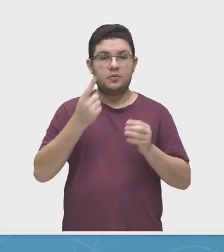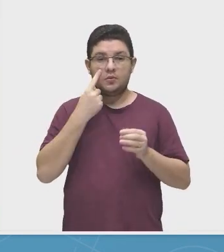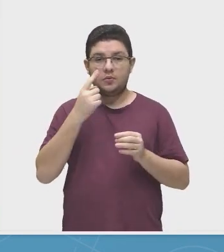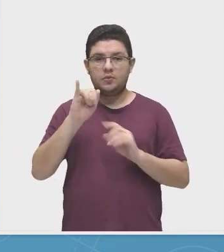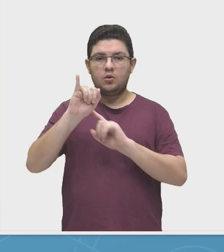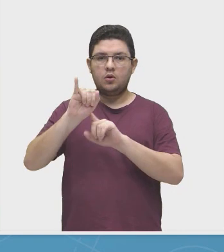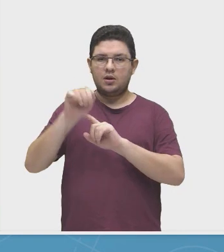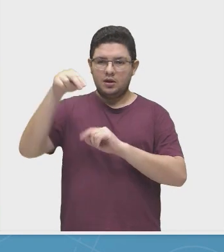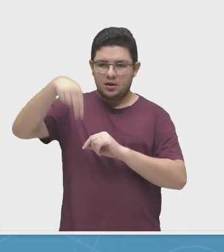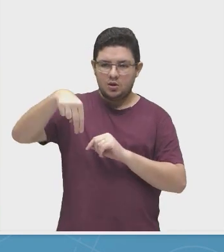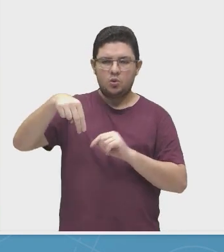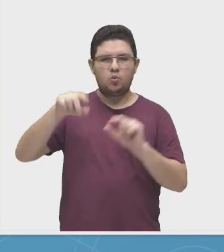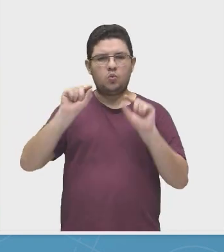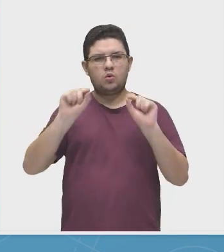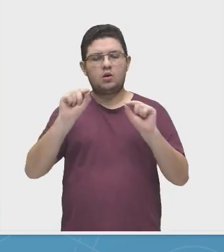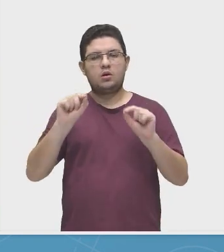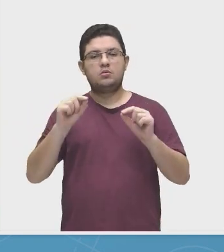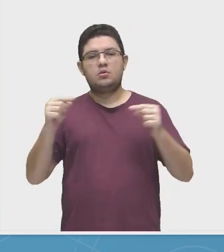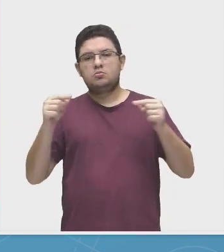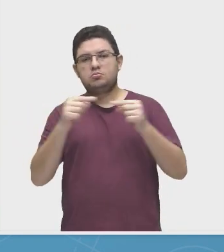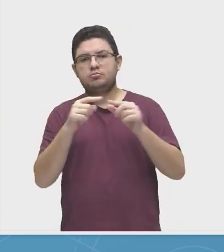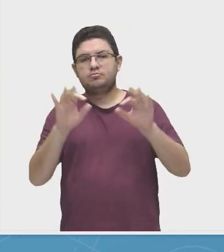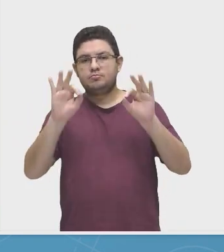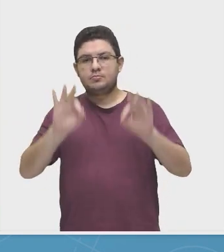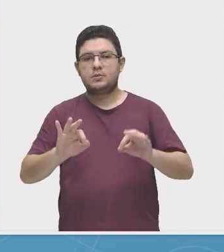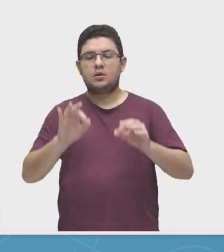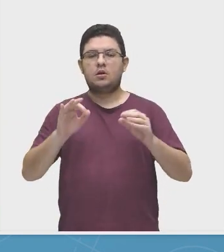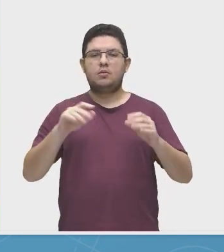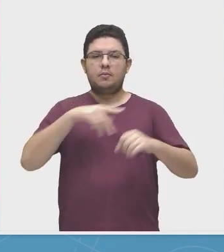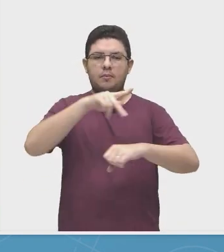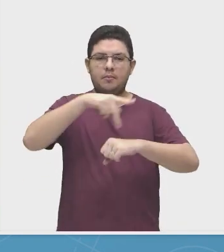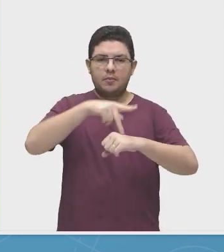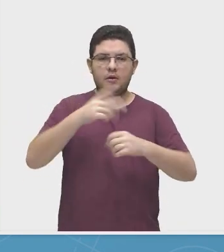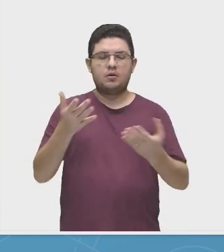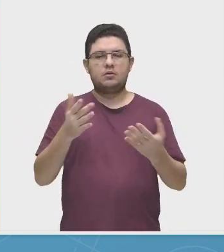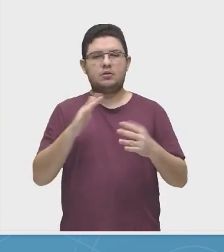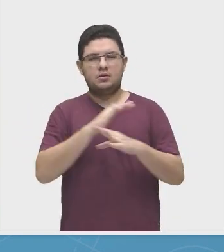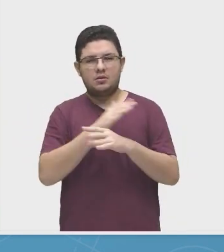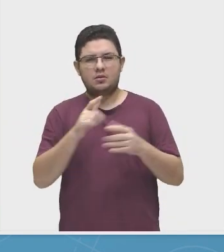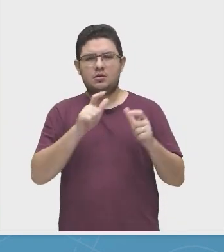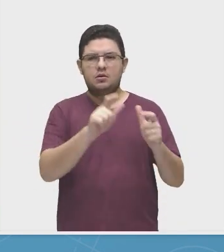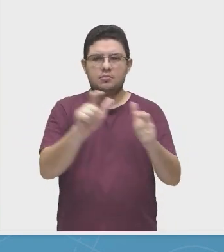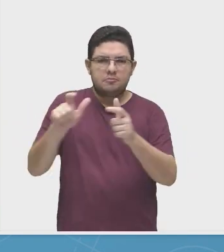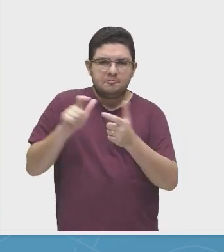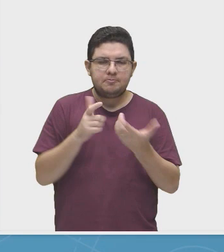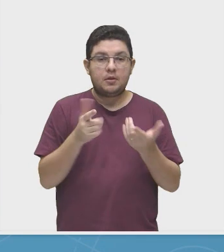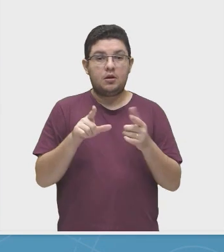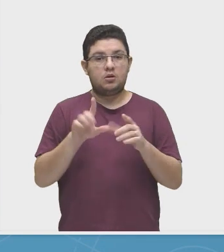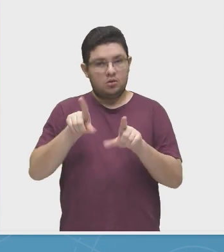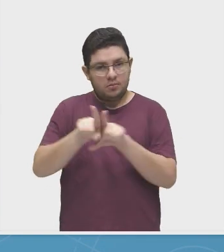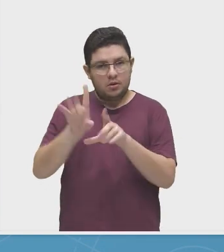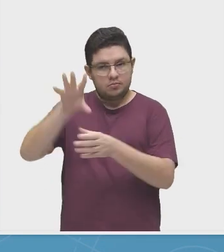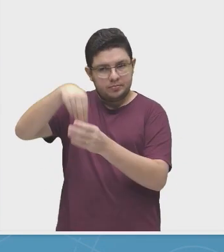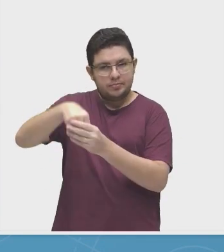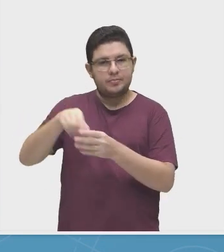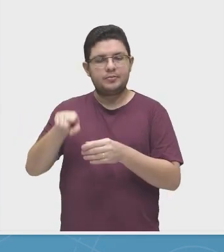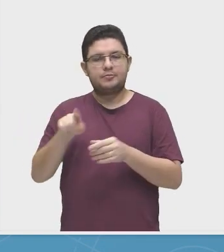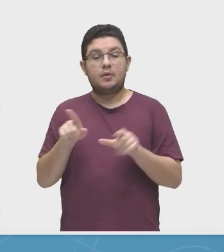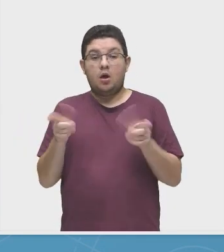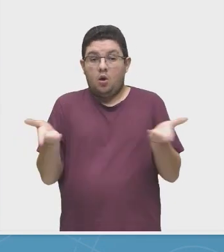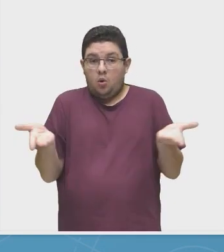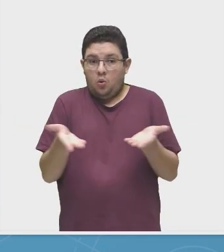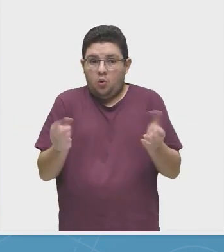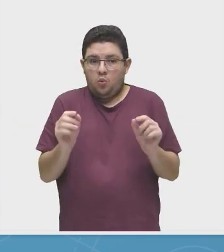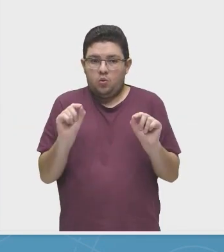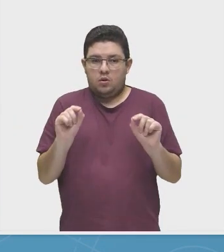cidades, bairros, estados e também com a ideia de dentro de. Agora a gente vai ver um pouquinho sobre on, que é uma